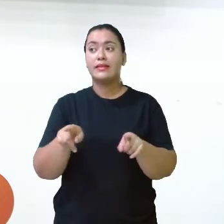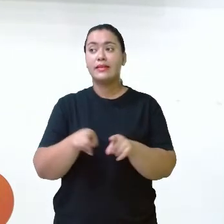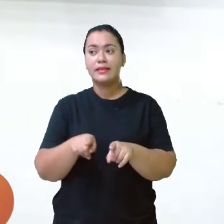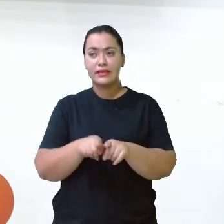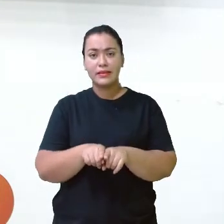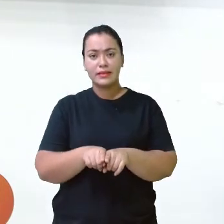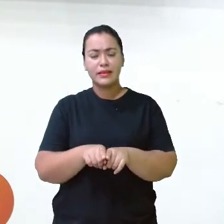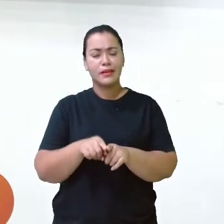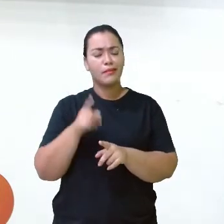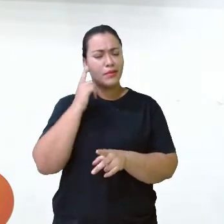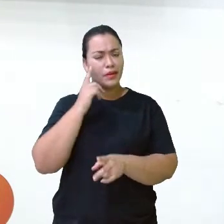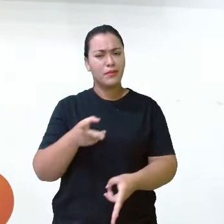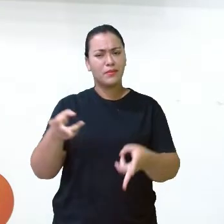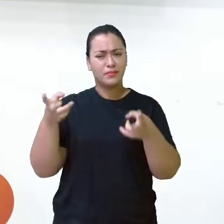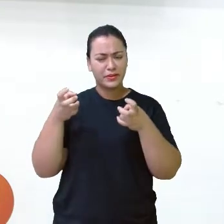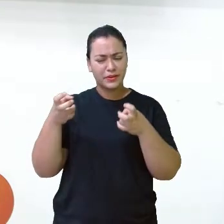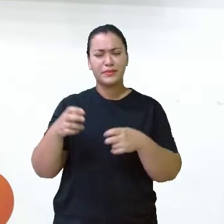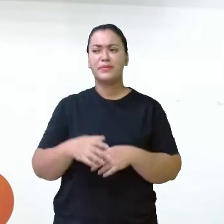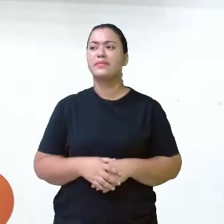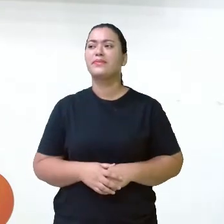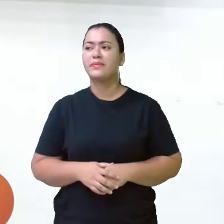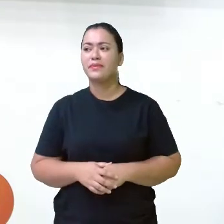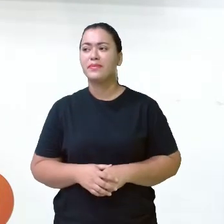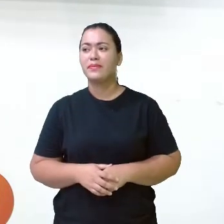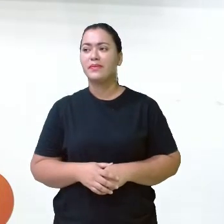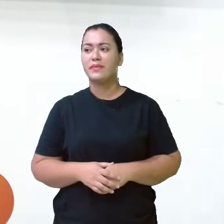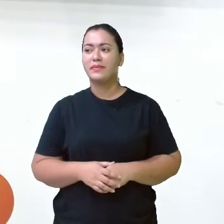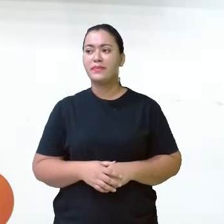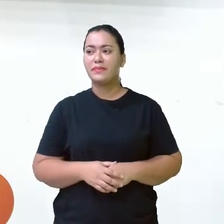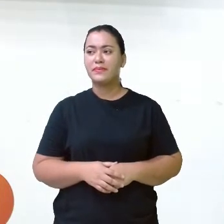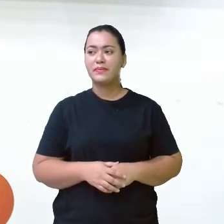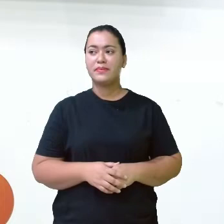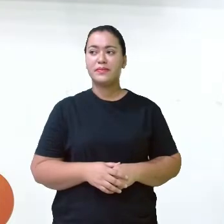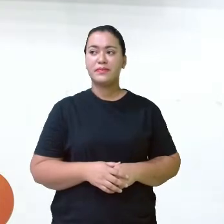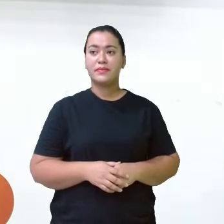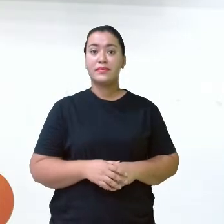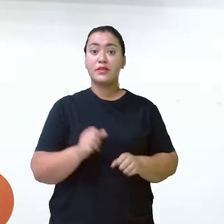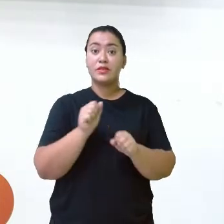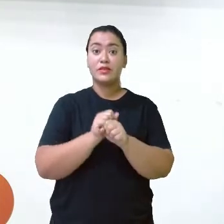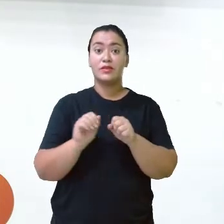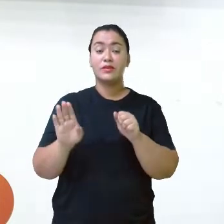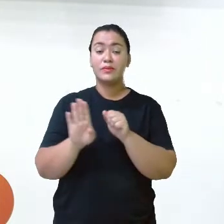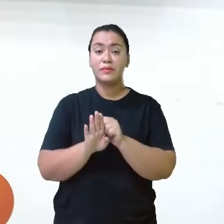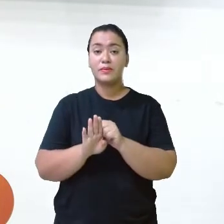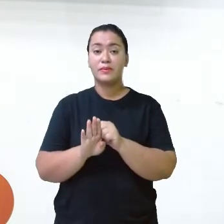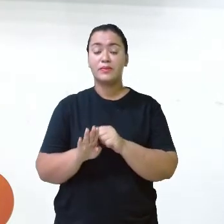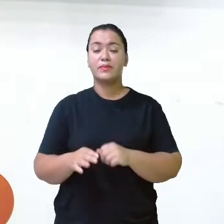ouvir um pedacinho, né? Eu espero que sim. Vamos lá. Substantivo e...